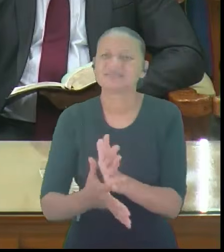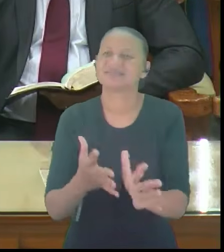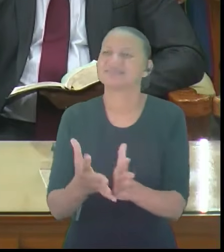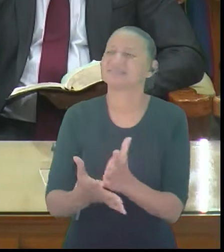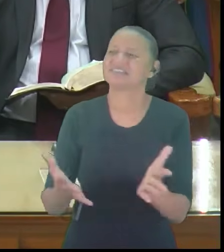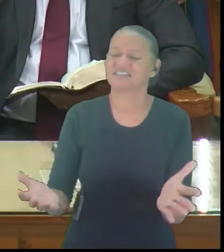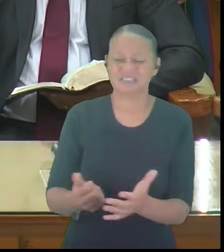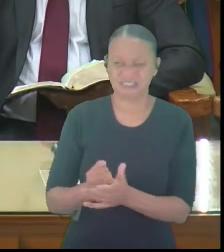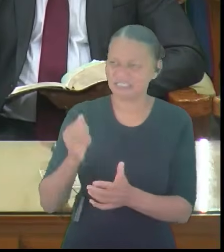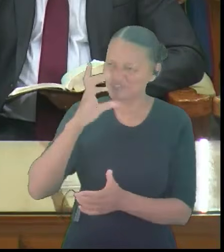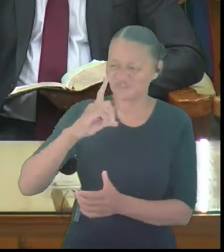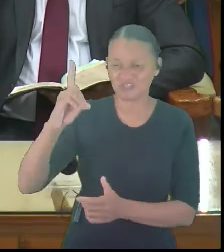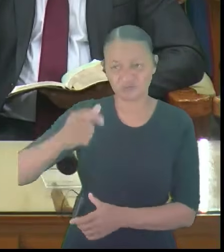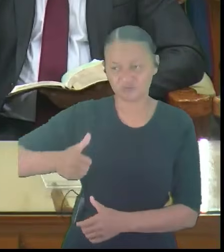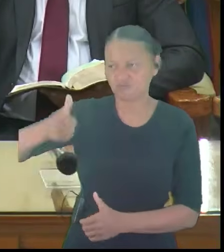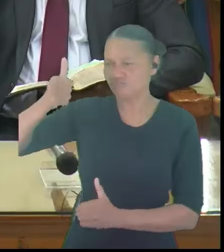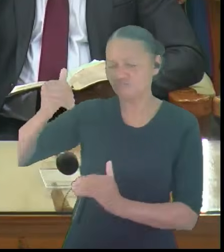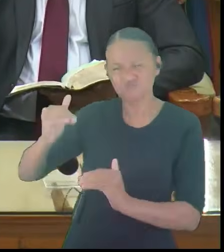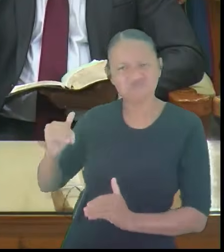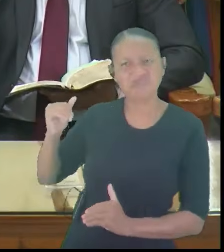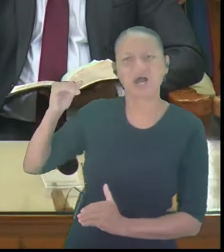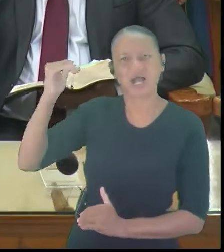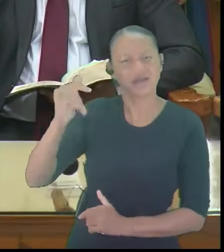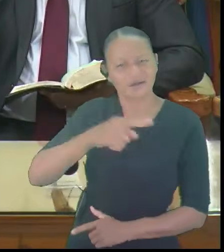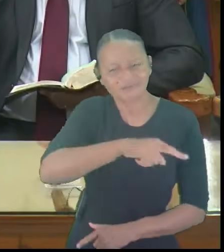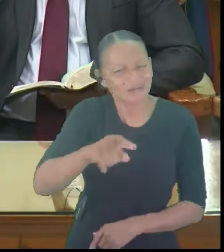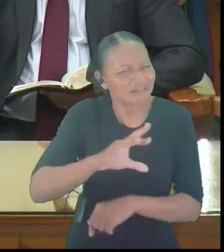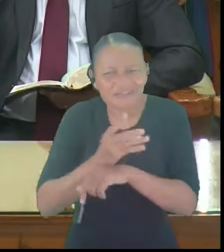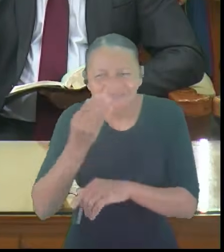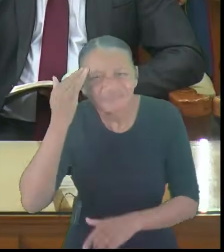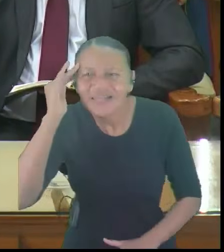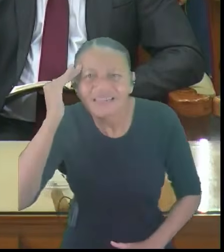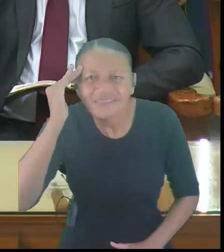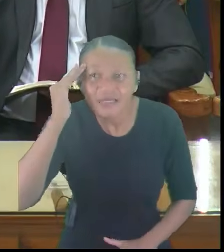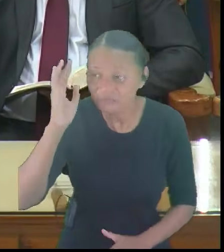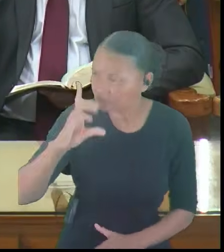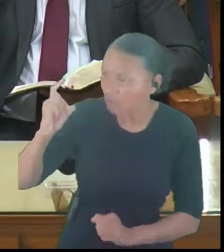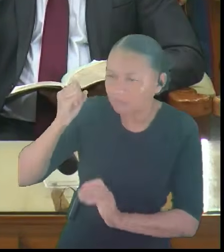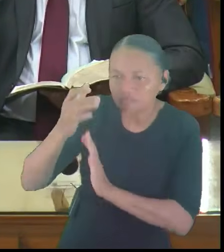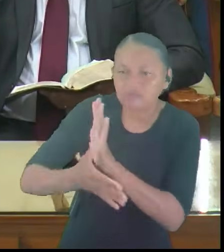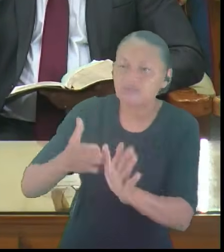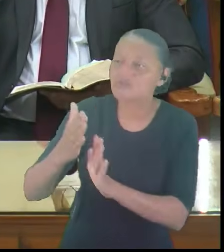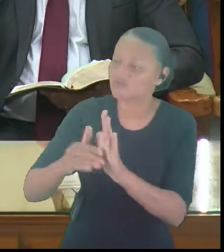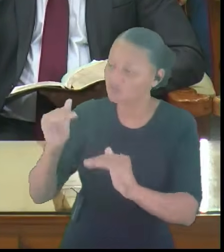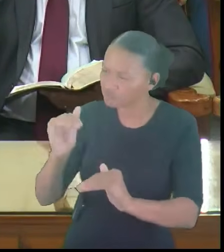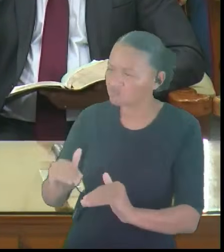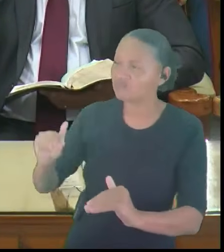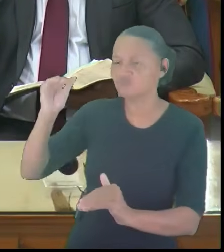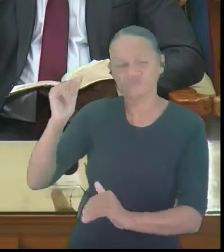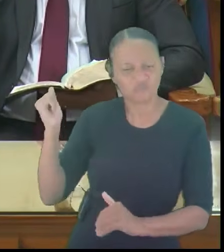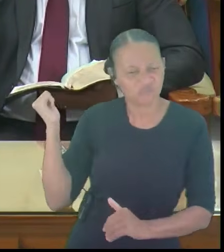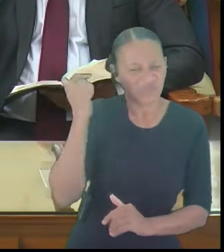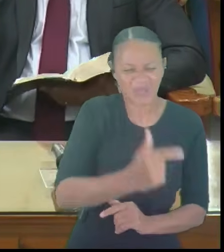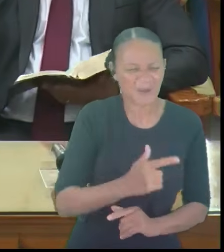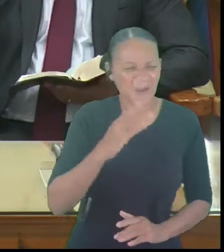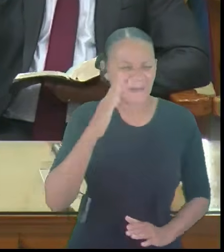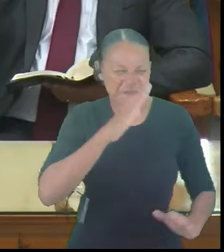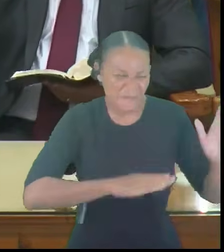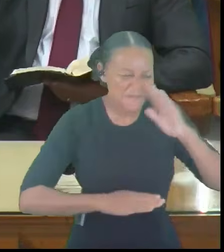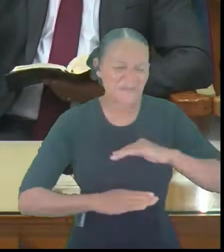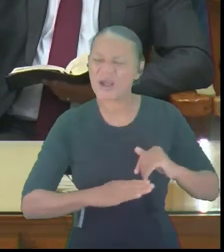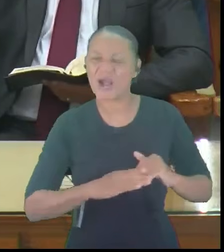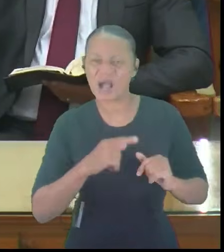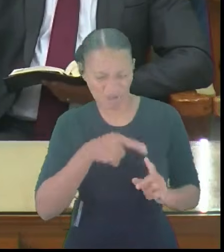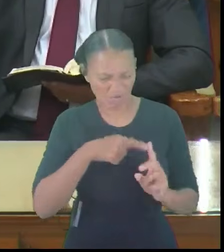que eles. Parece que a igreja não está entendendo. Deus está dizendo: eu sou maior do que Anás, eu sou maior do que